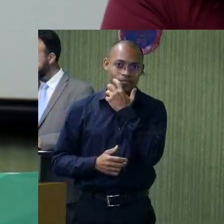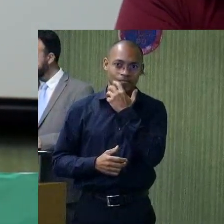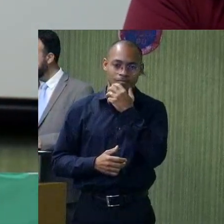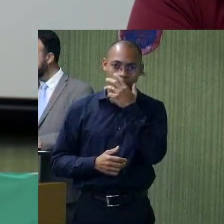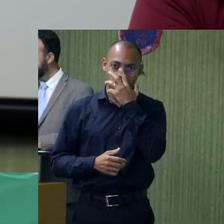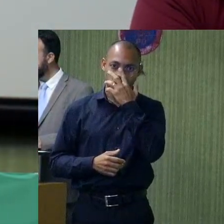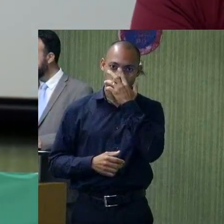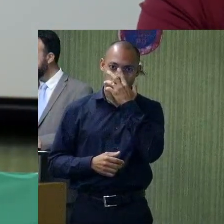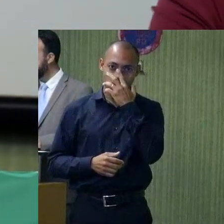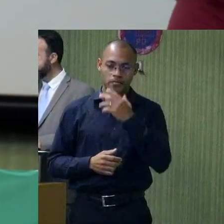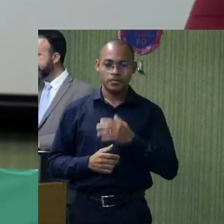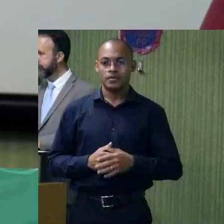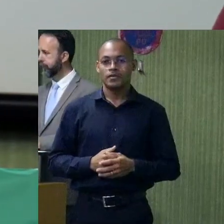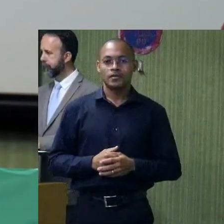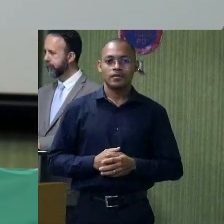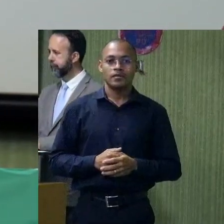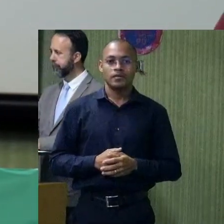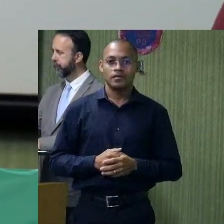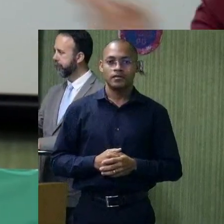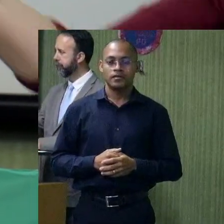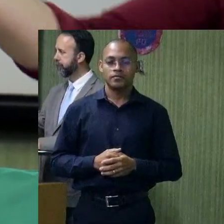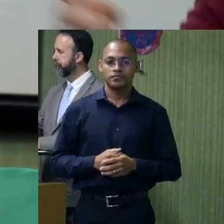Obrigada complementar